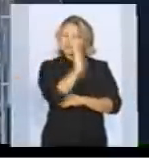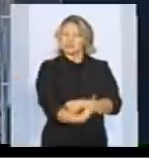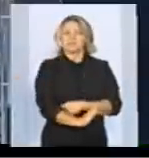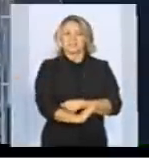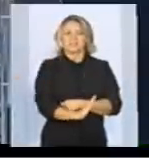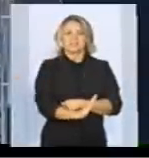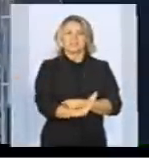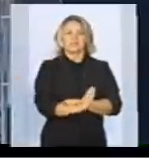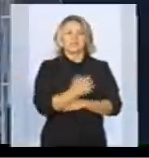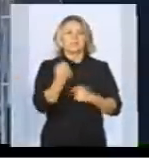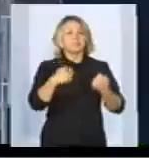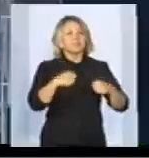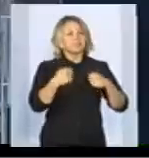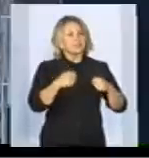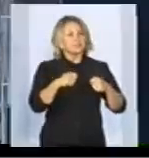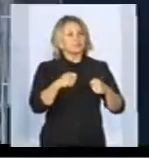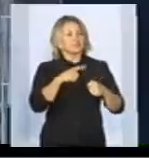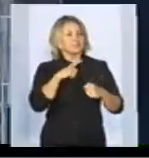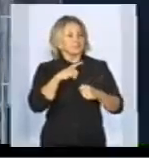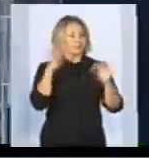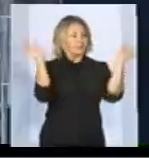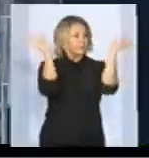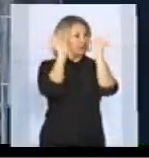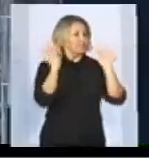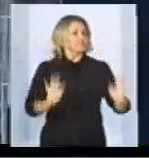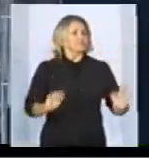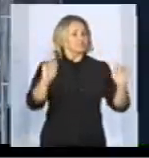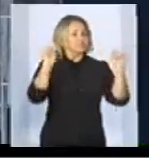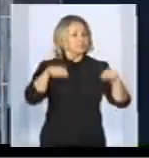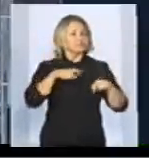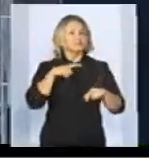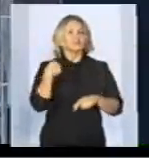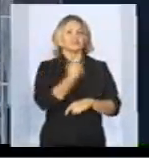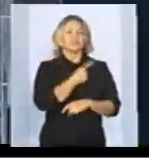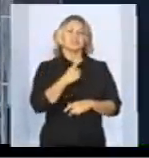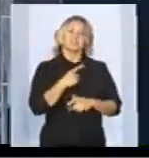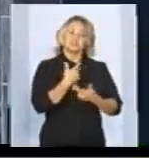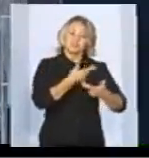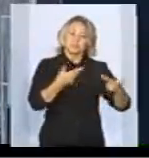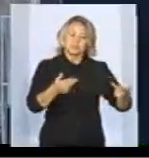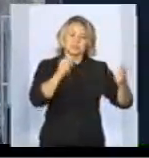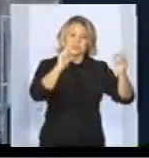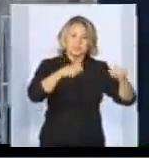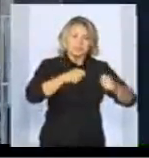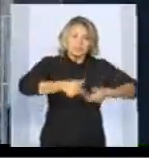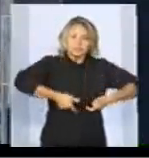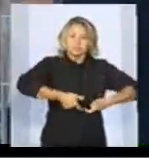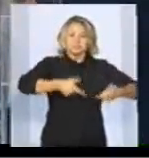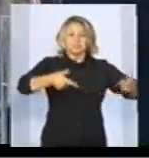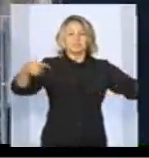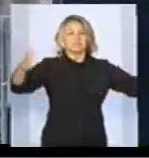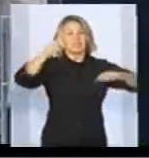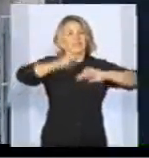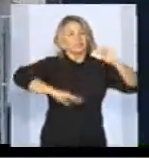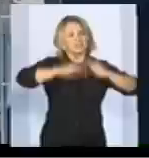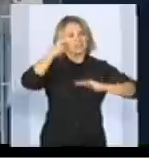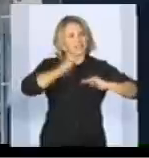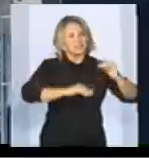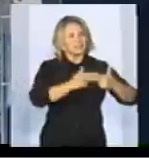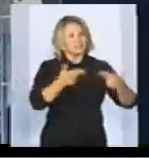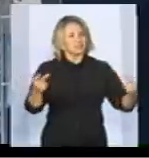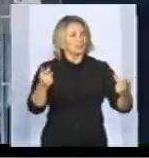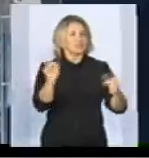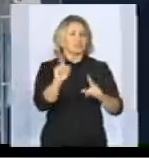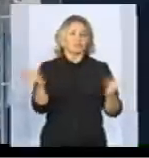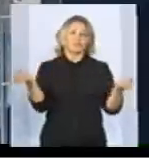ficar eh felizes com a possibilidade de ter um instrumento que vai só ampliar a qualidade do nosso produto e não